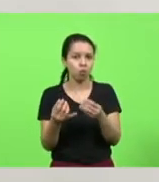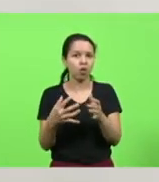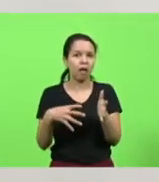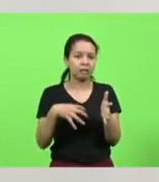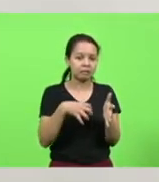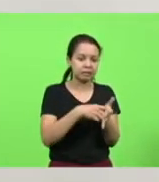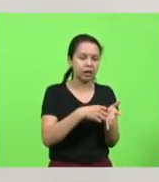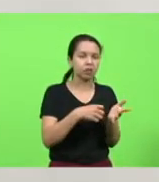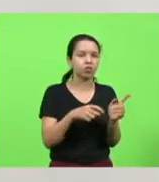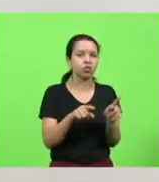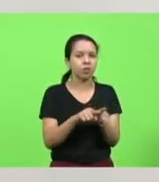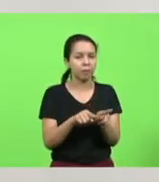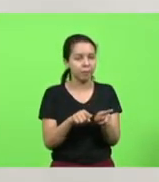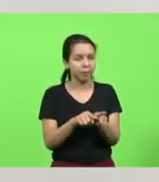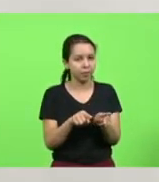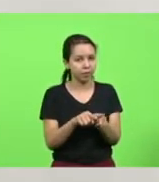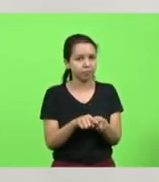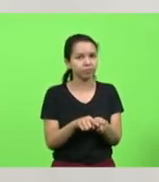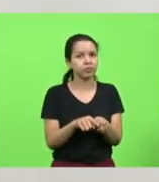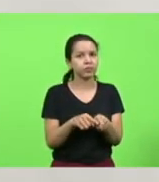grande. Então, até que se abra